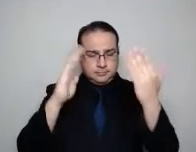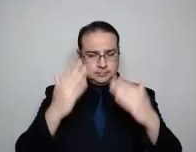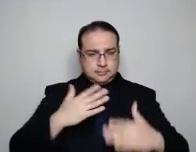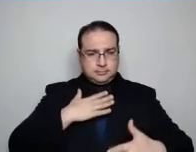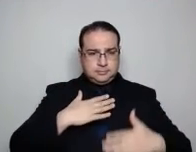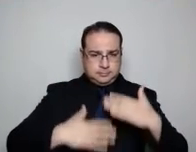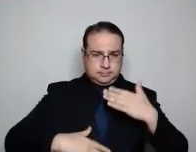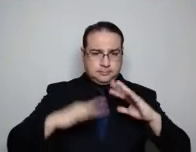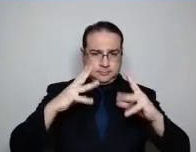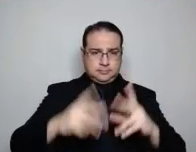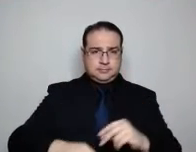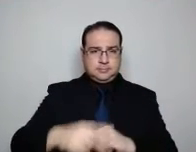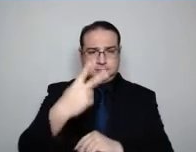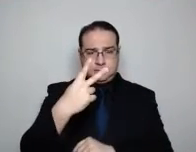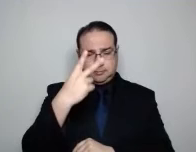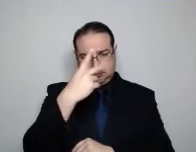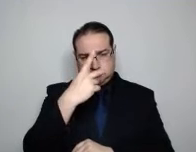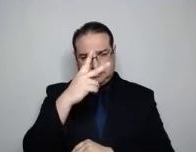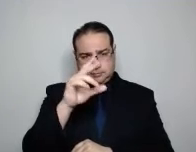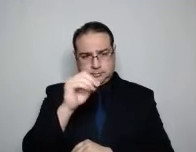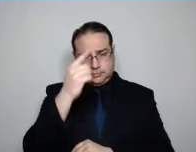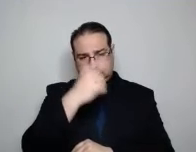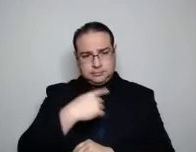20 horas por semana,